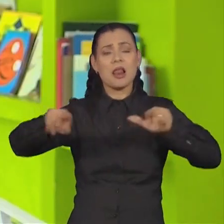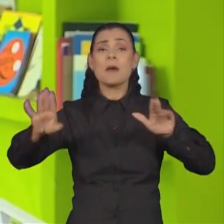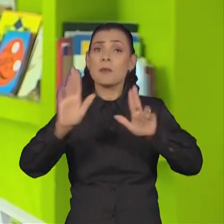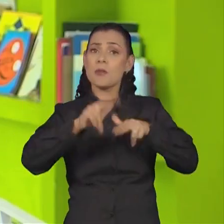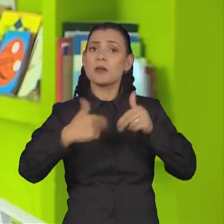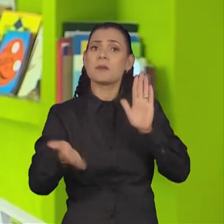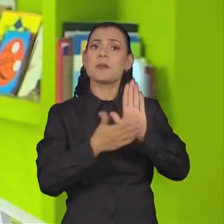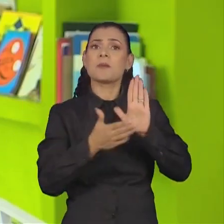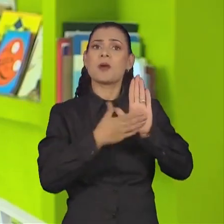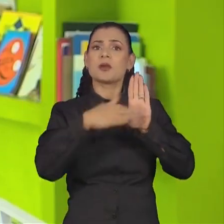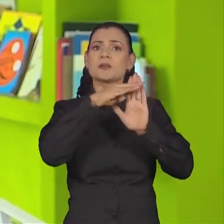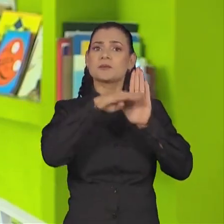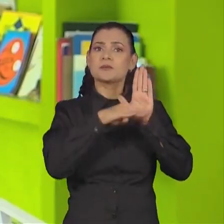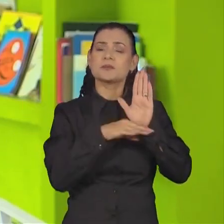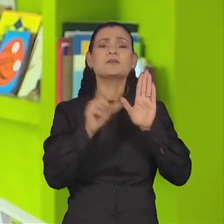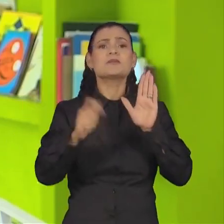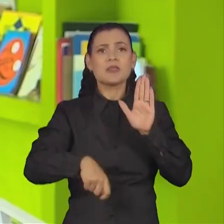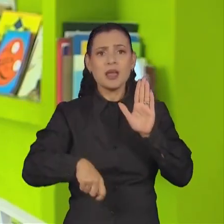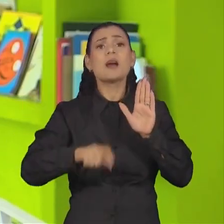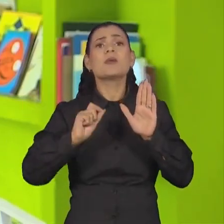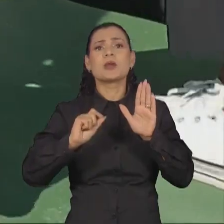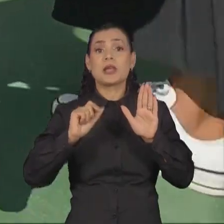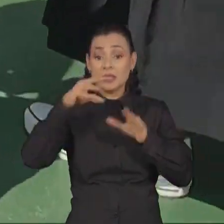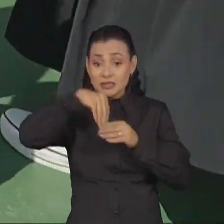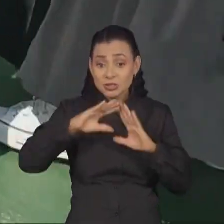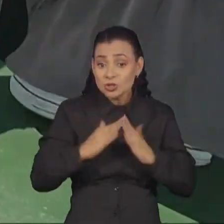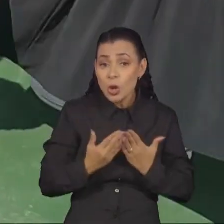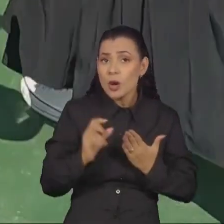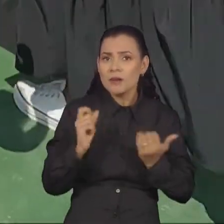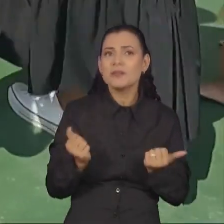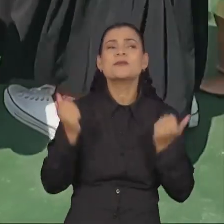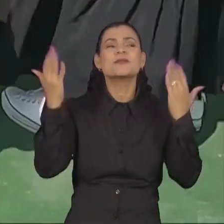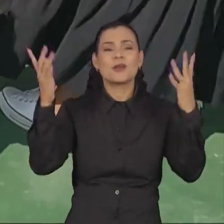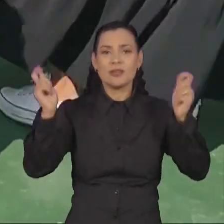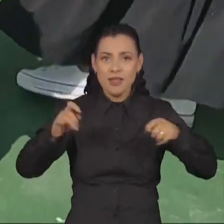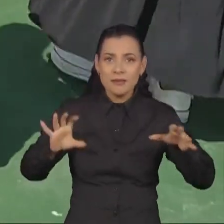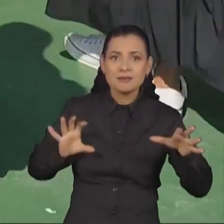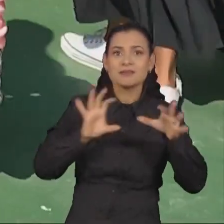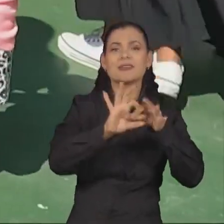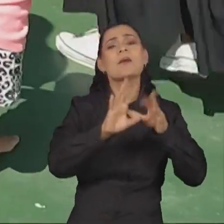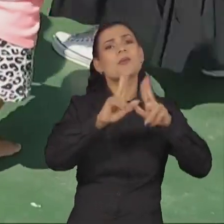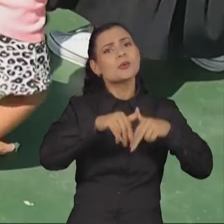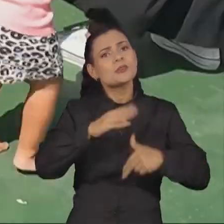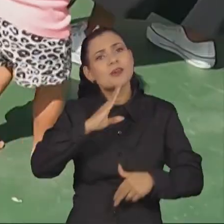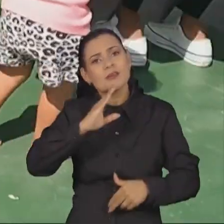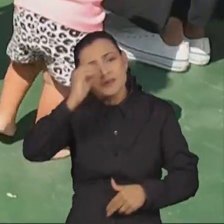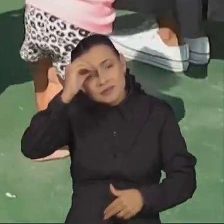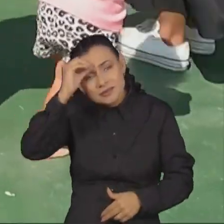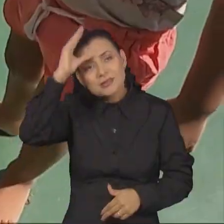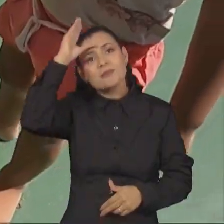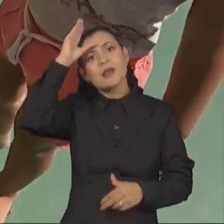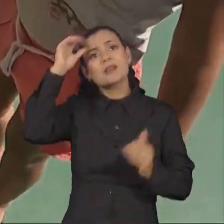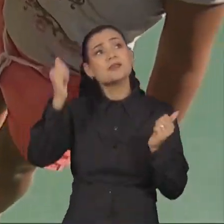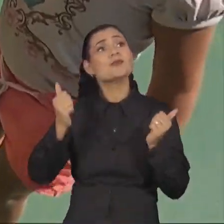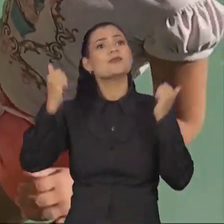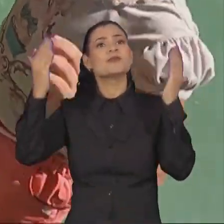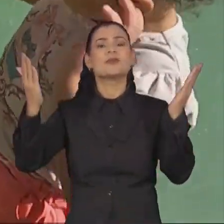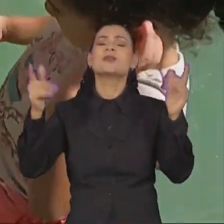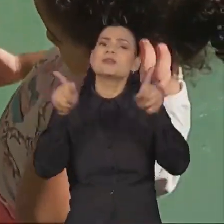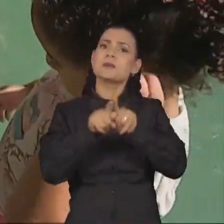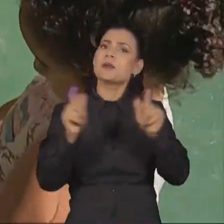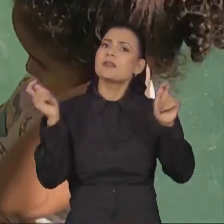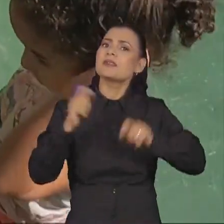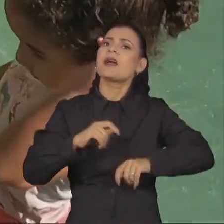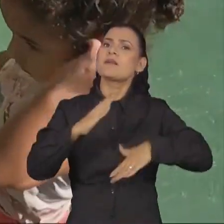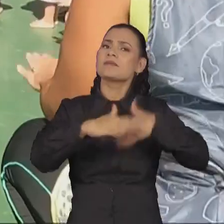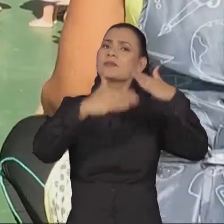propostas e levar além dos muros da escola. Essa construção de saberes ultrapassa a sala de aula, alcança os